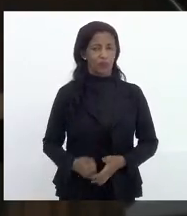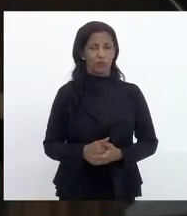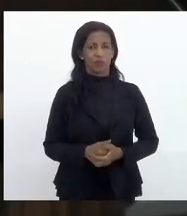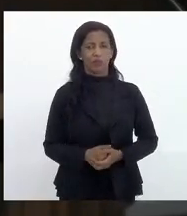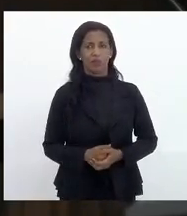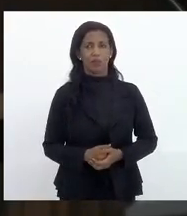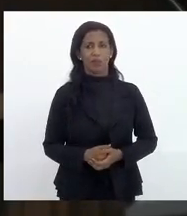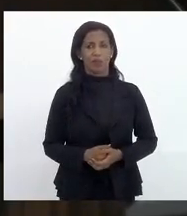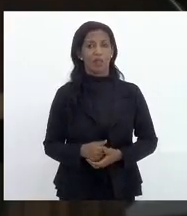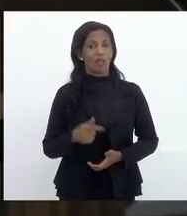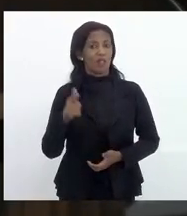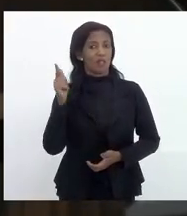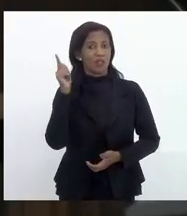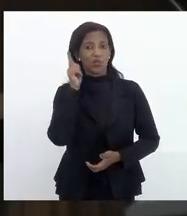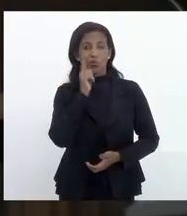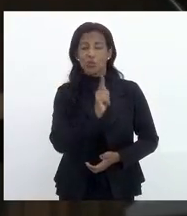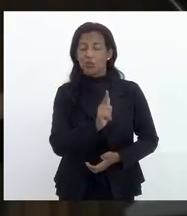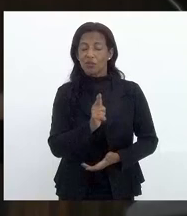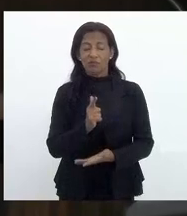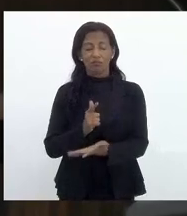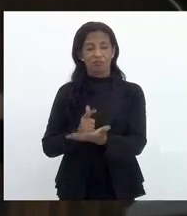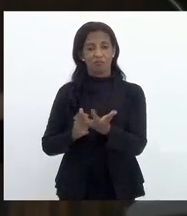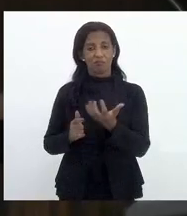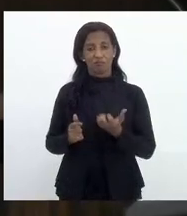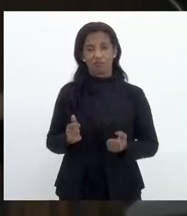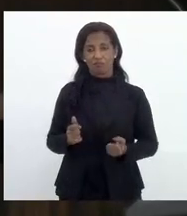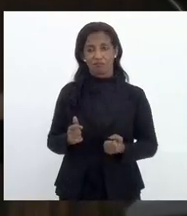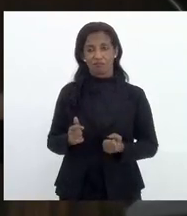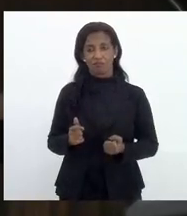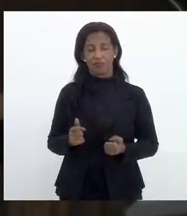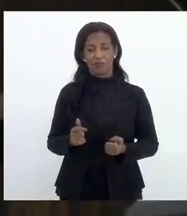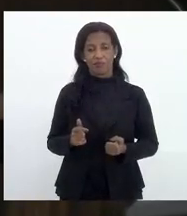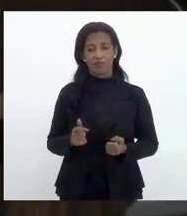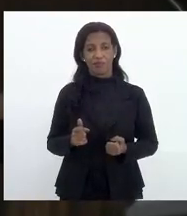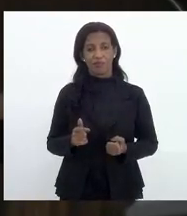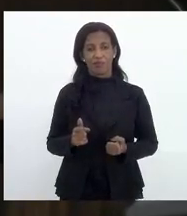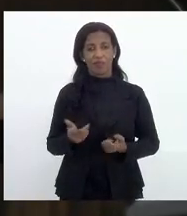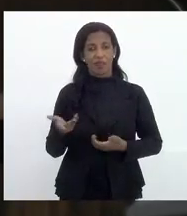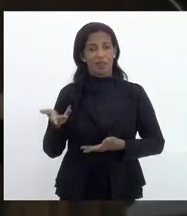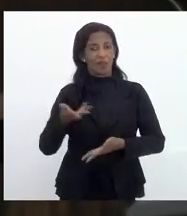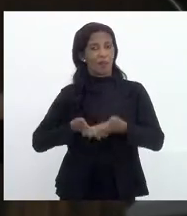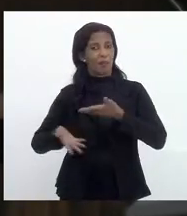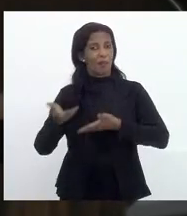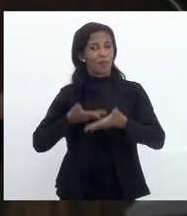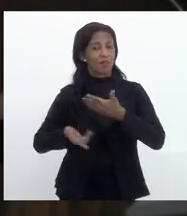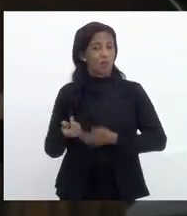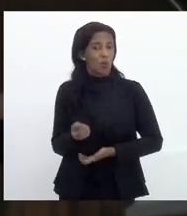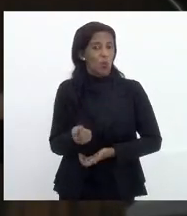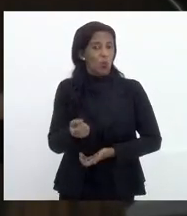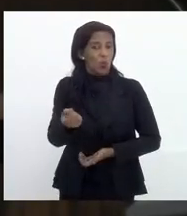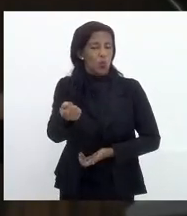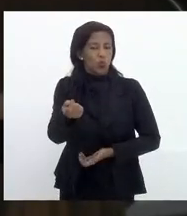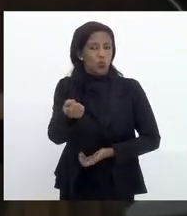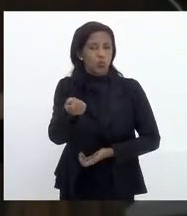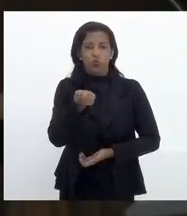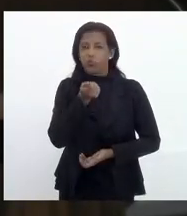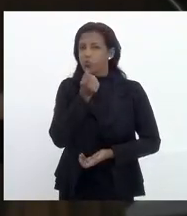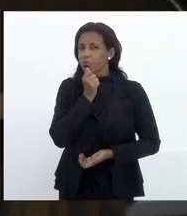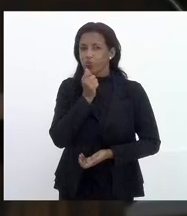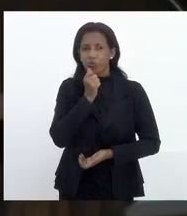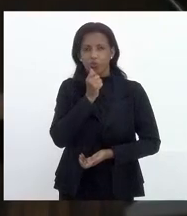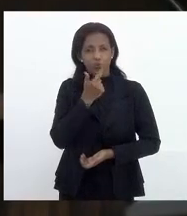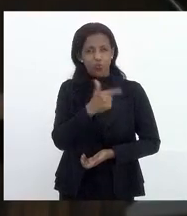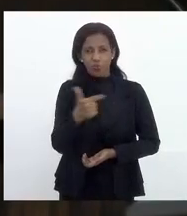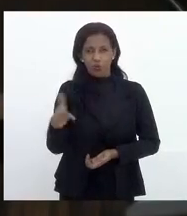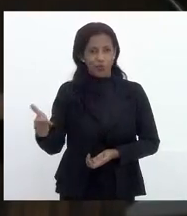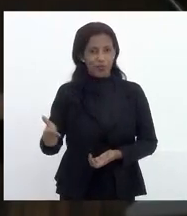eles não ganham eles não ganham a questão da participação de lucros eles não ganham